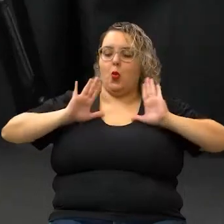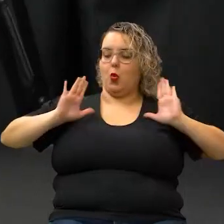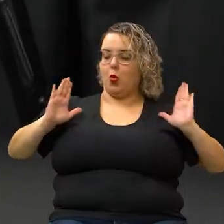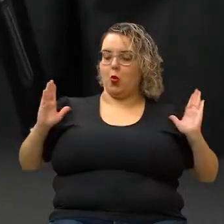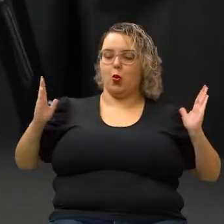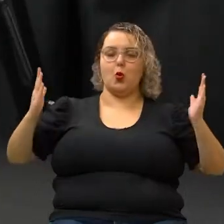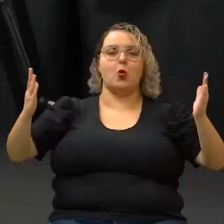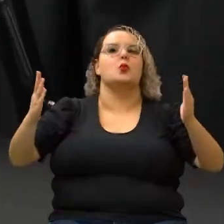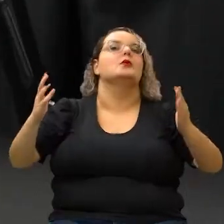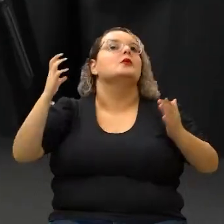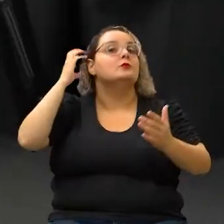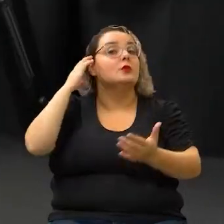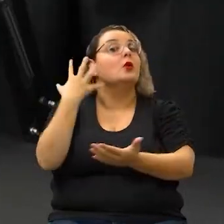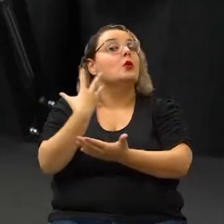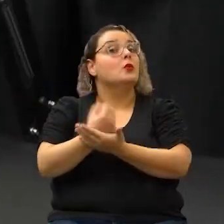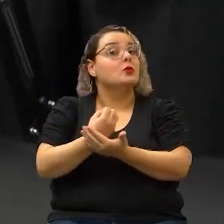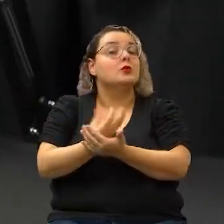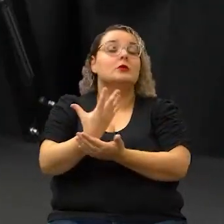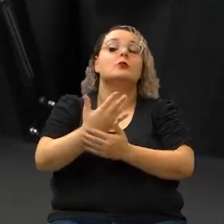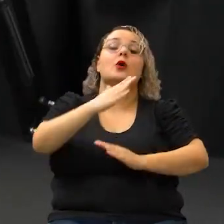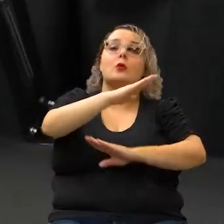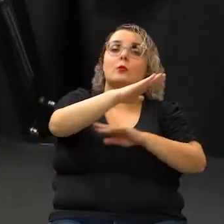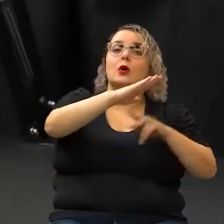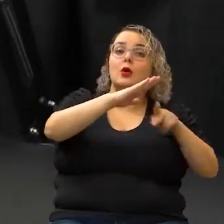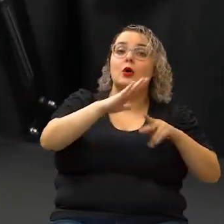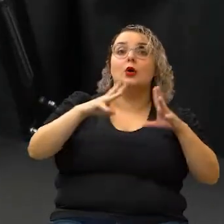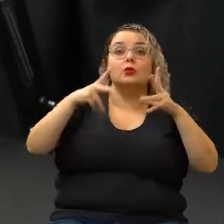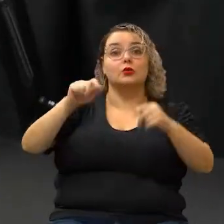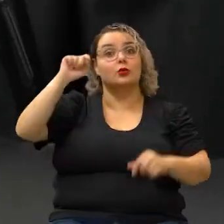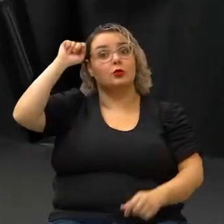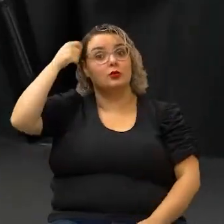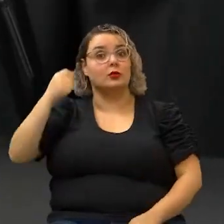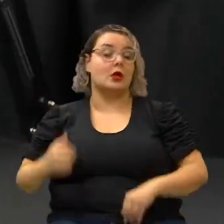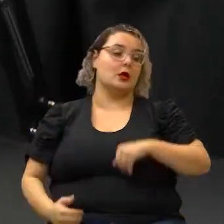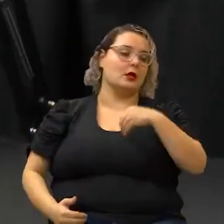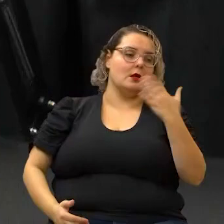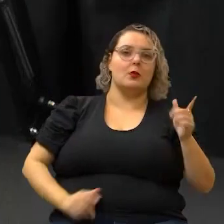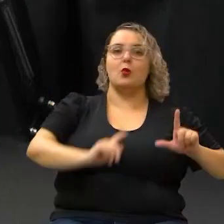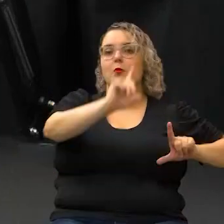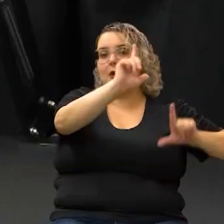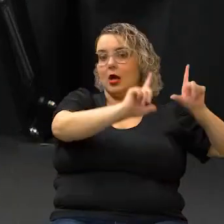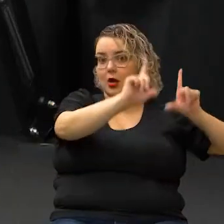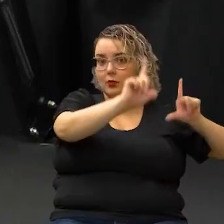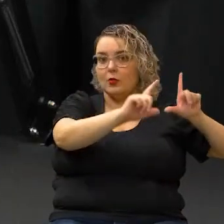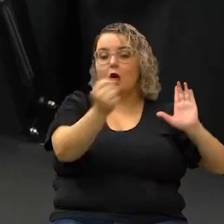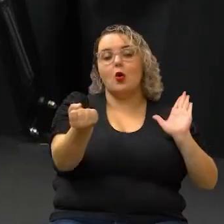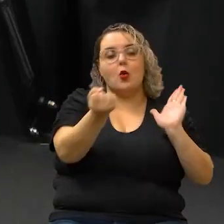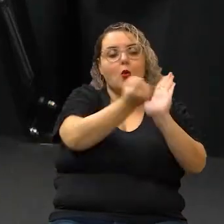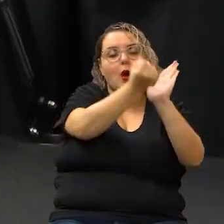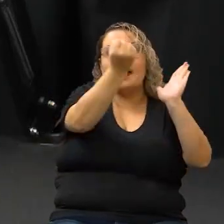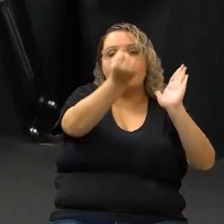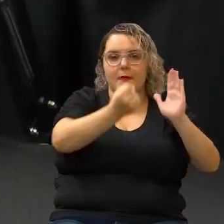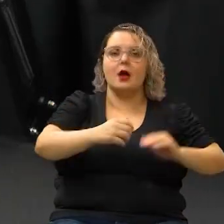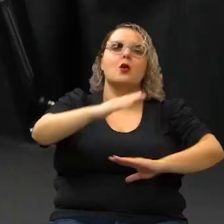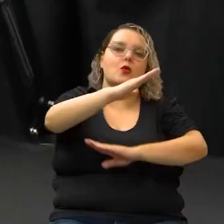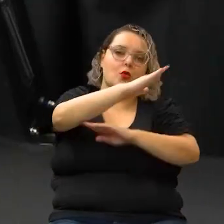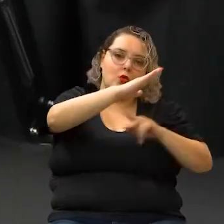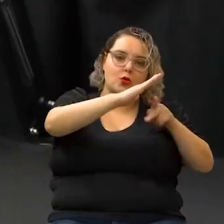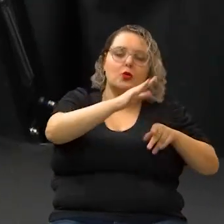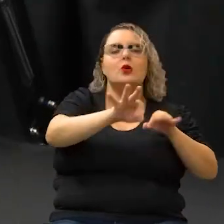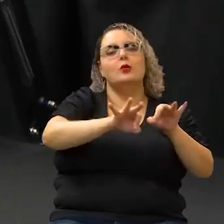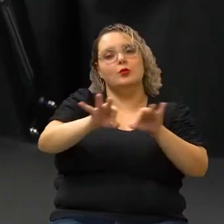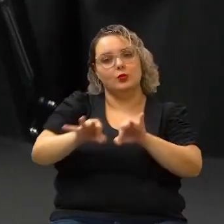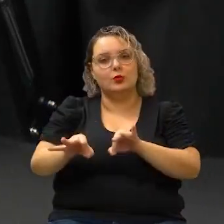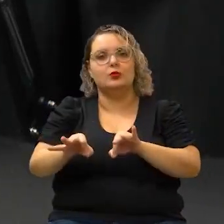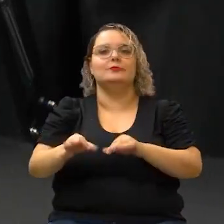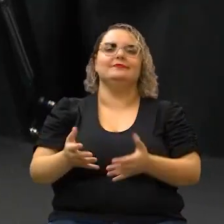Casa do Povo, que é um cenário todo em preto, e à minha esquerda uma TV com o logotipo do nosso programa, escrito na